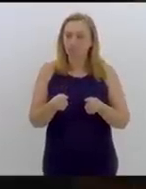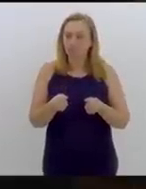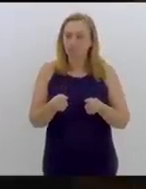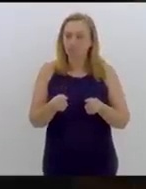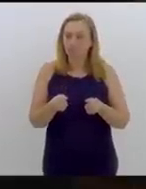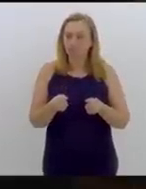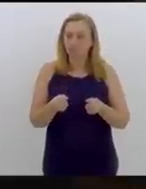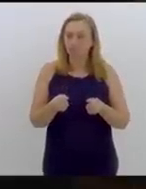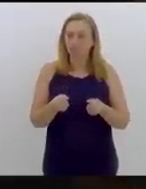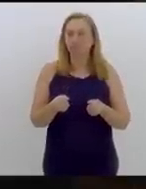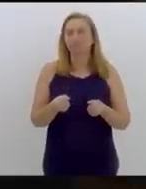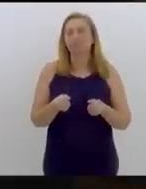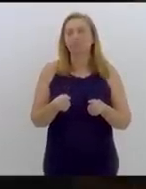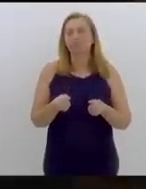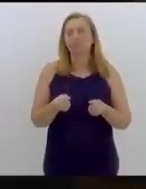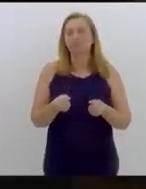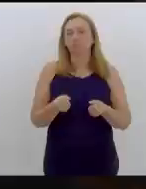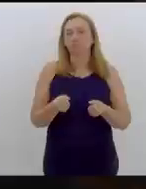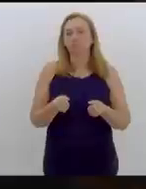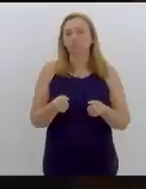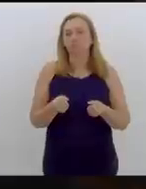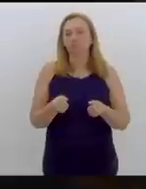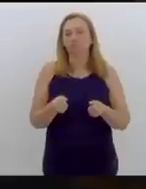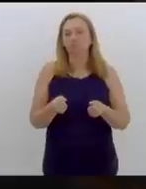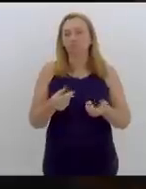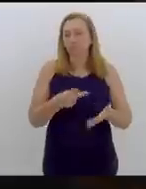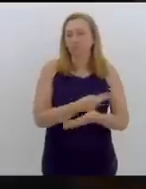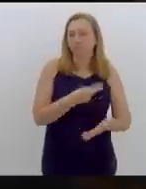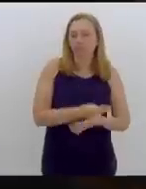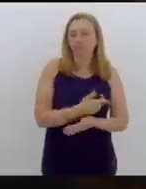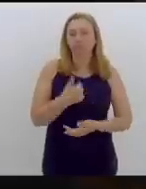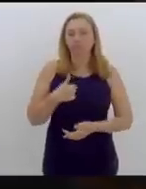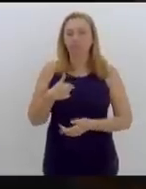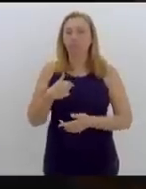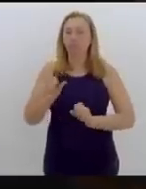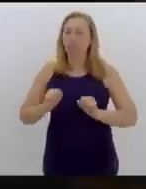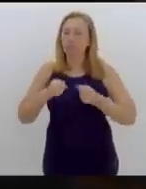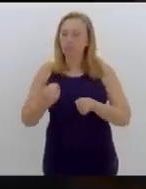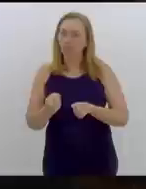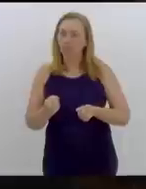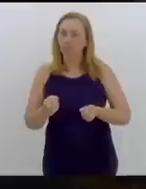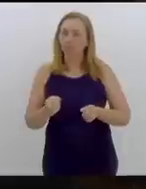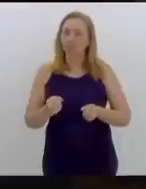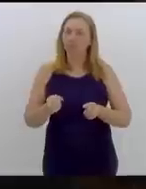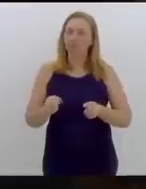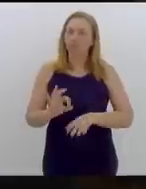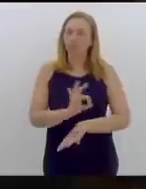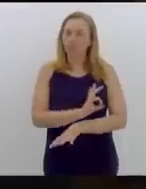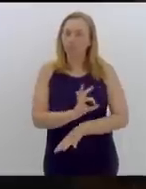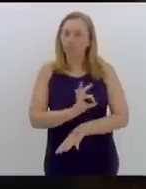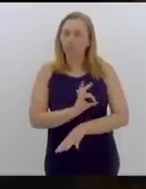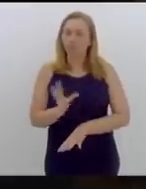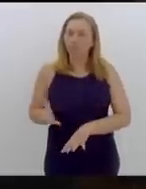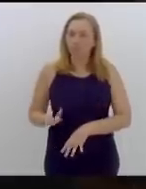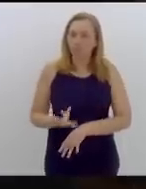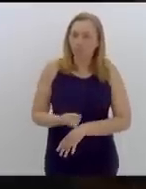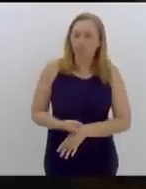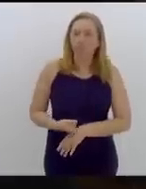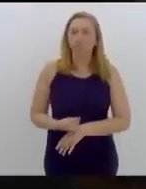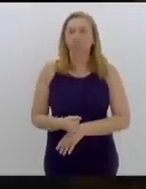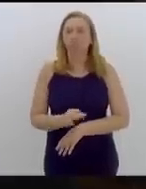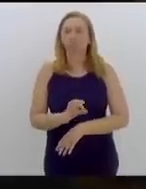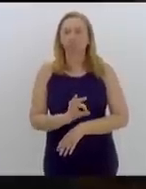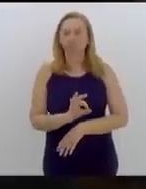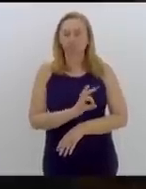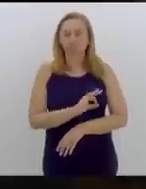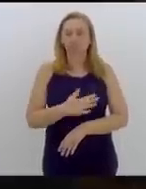militarização cada vez mais exemplar mais rígida mais formal na Instituição Polícia Militar